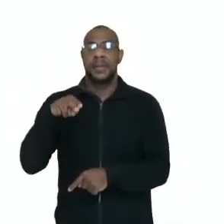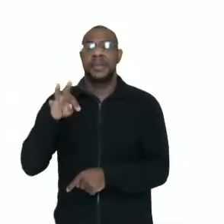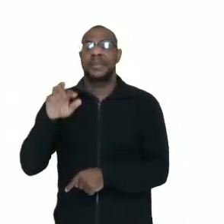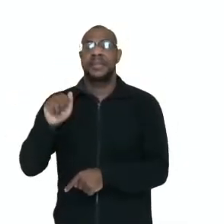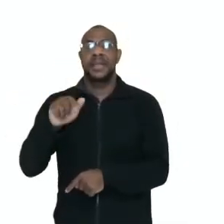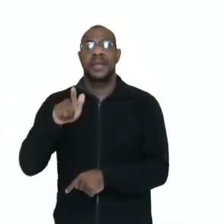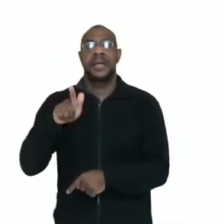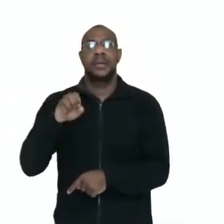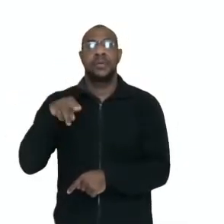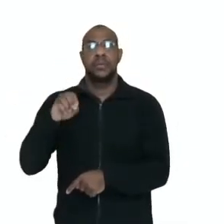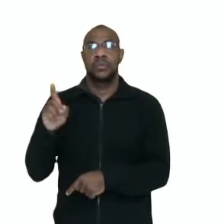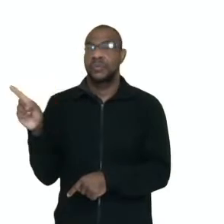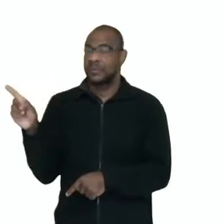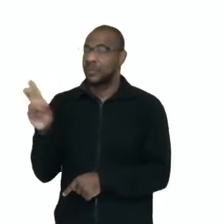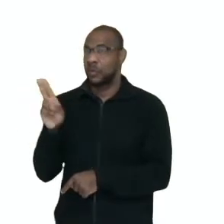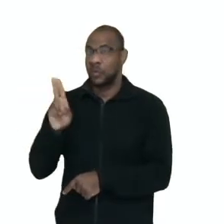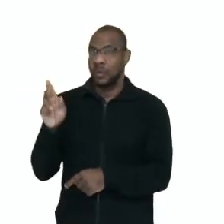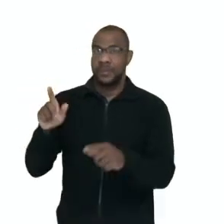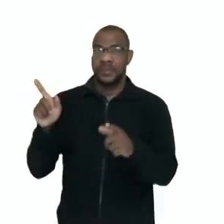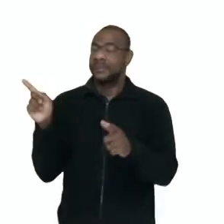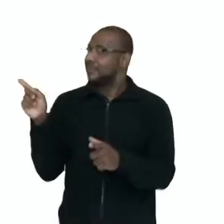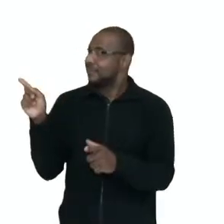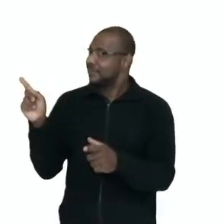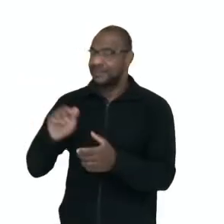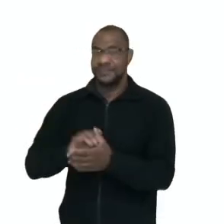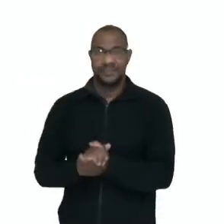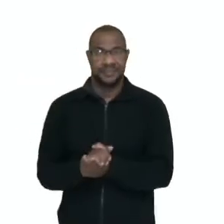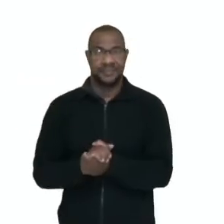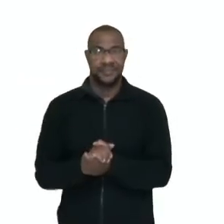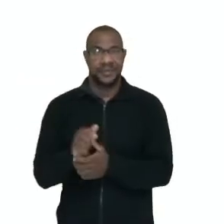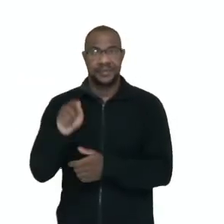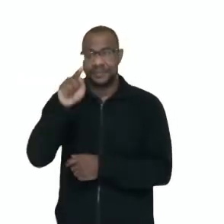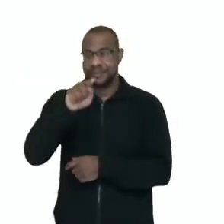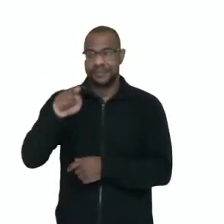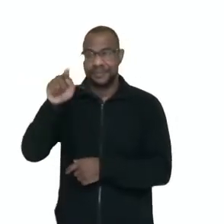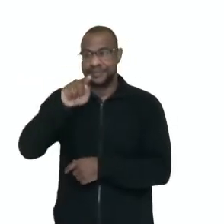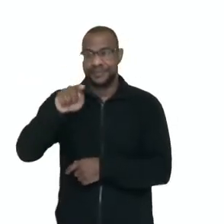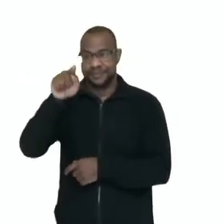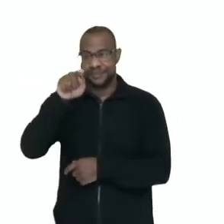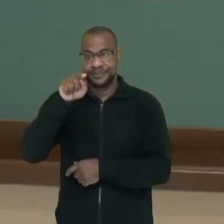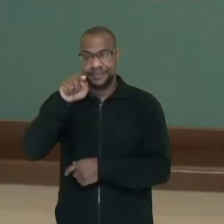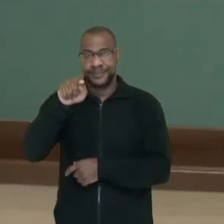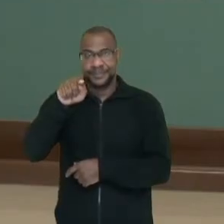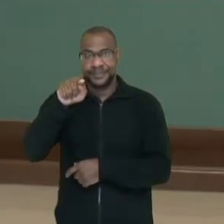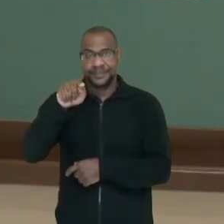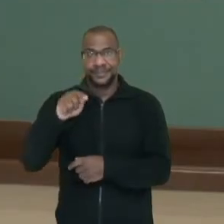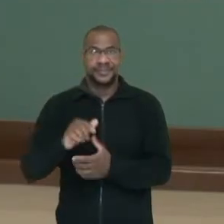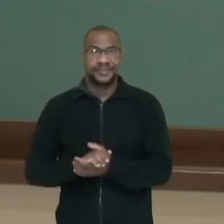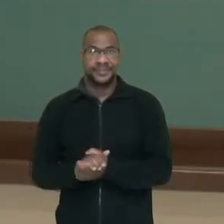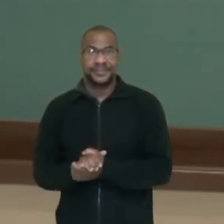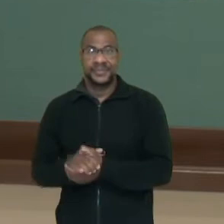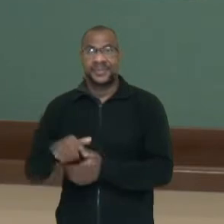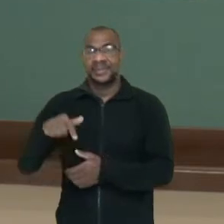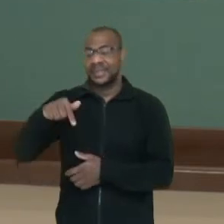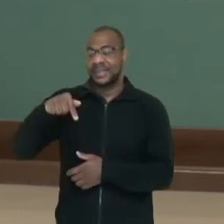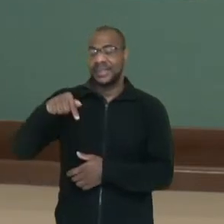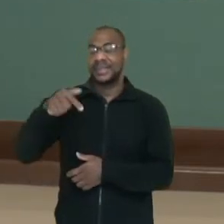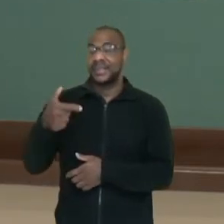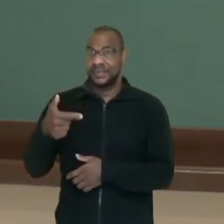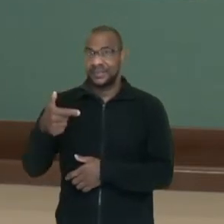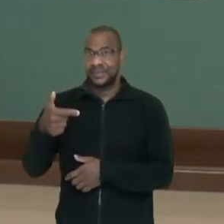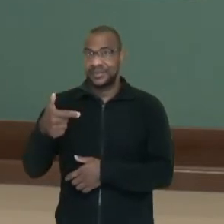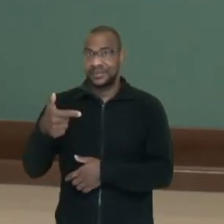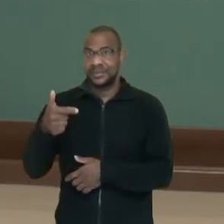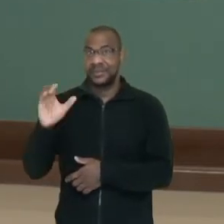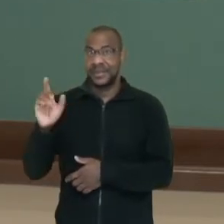Então, é essa figurinha aqui, ó. E o ângulo central é bem grandão, ó. 72 graus. Conseguiu? Você